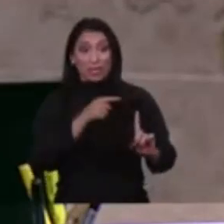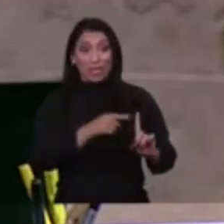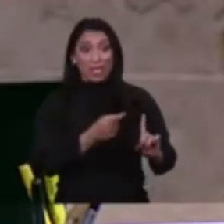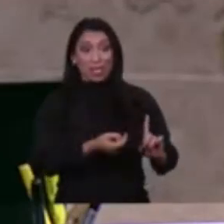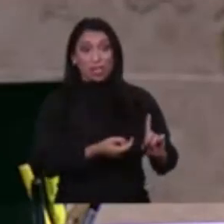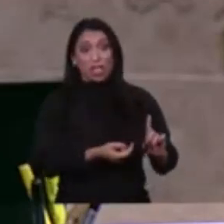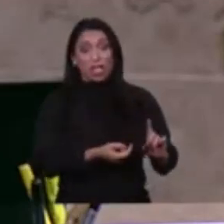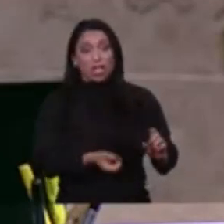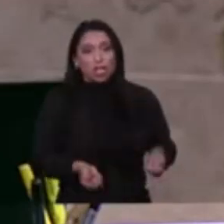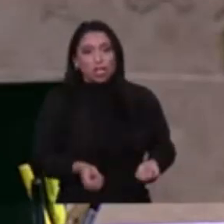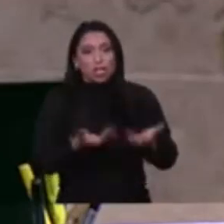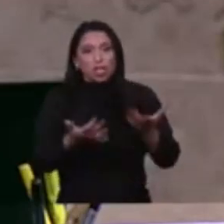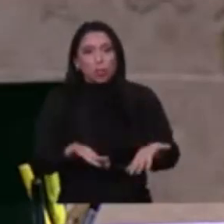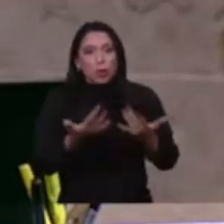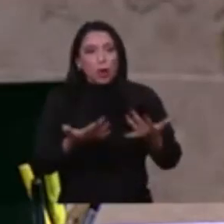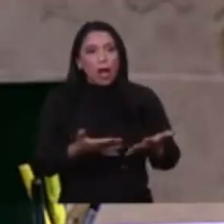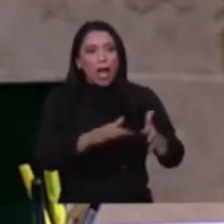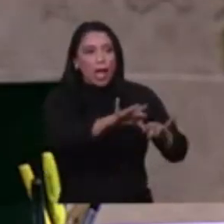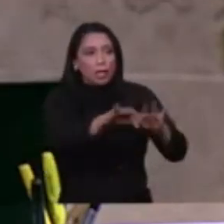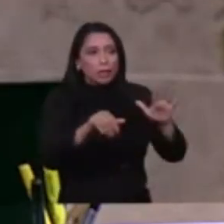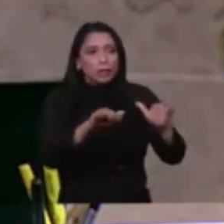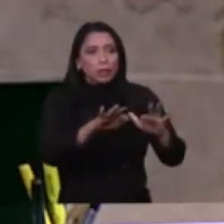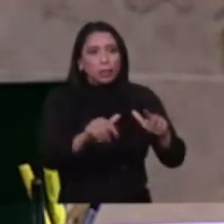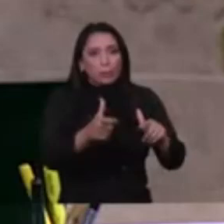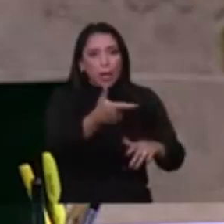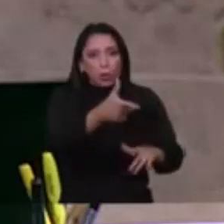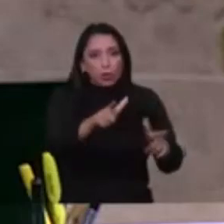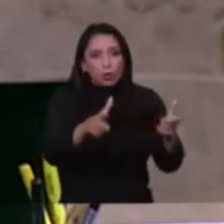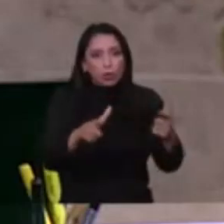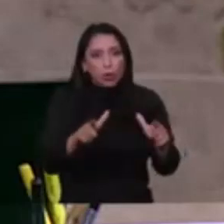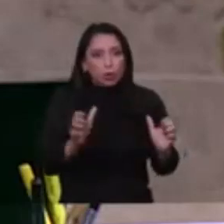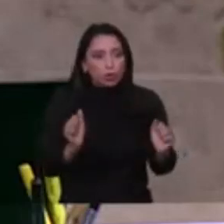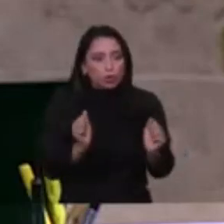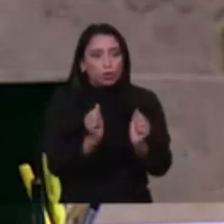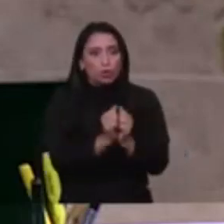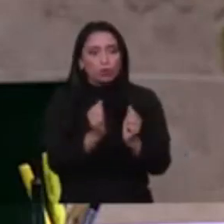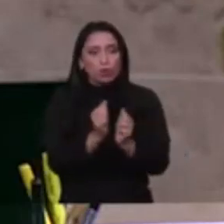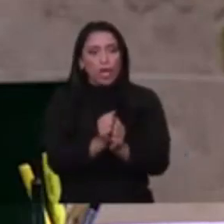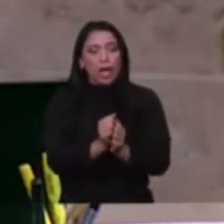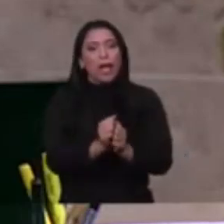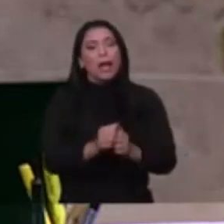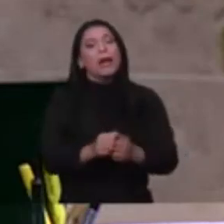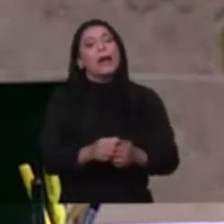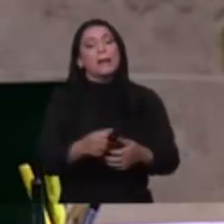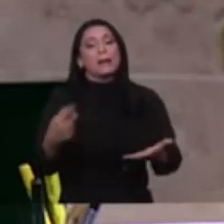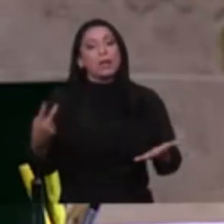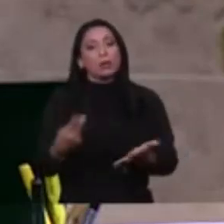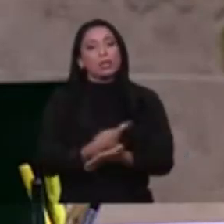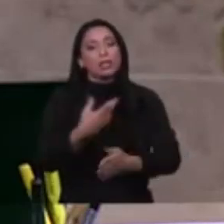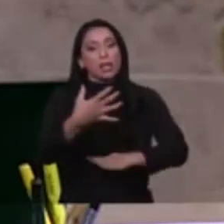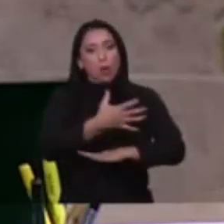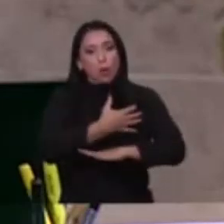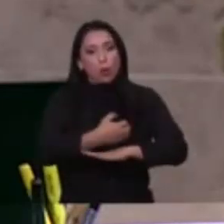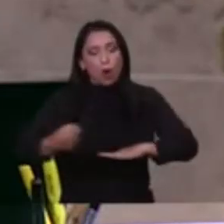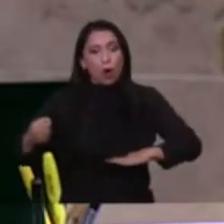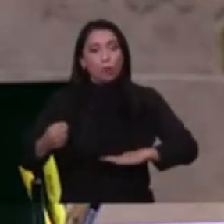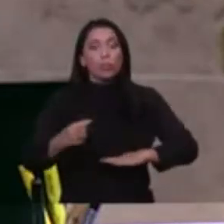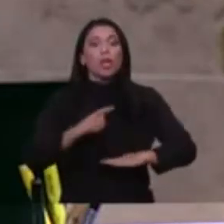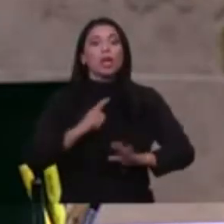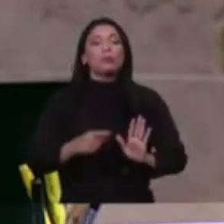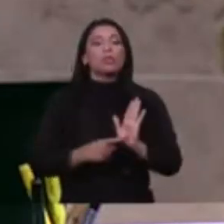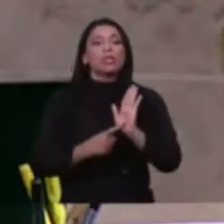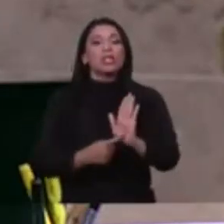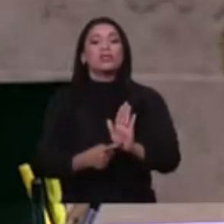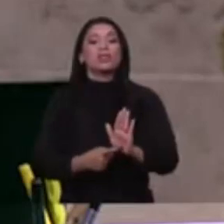e antidemocrática associando-se aos demais indivíduos permite concluir que a ação de Aécio foi relevante